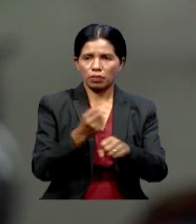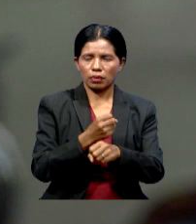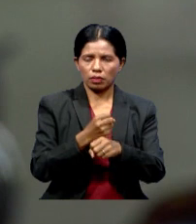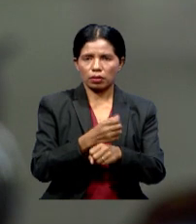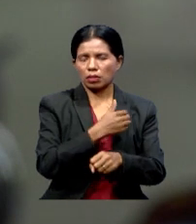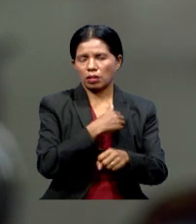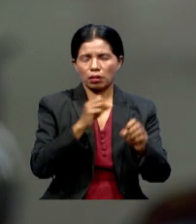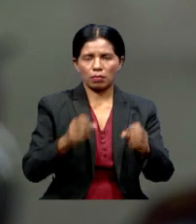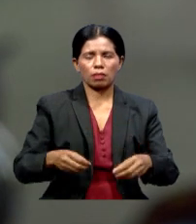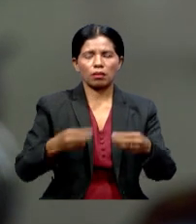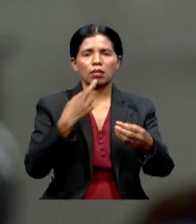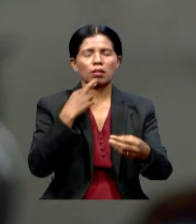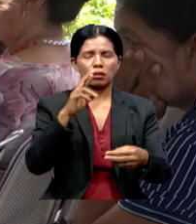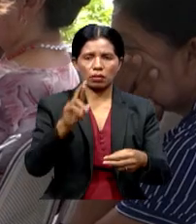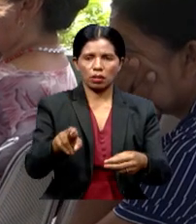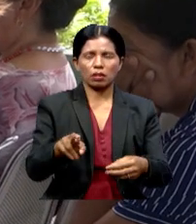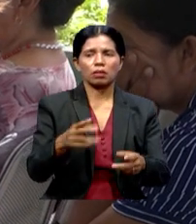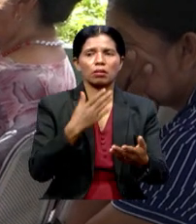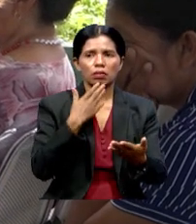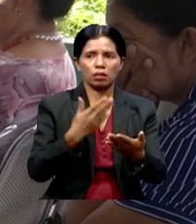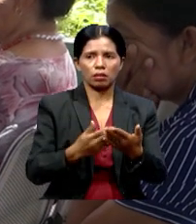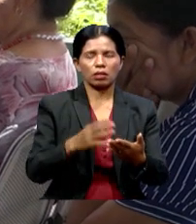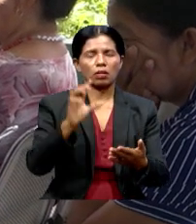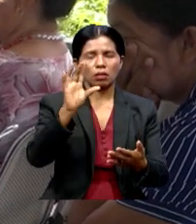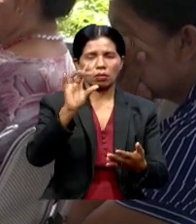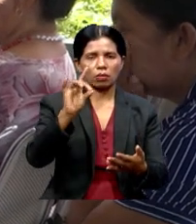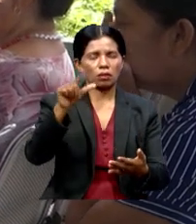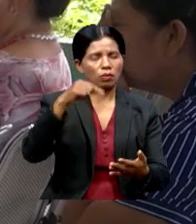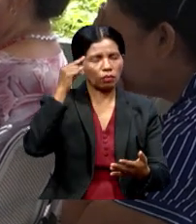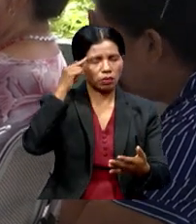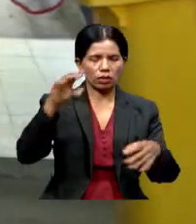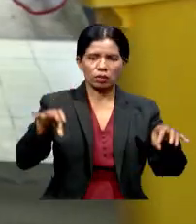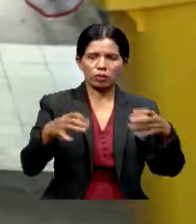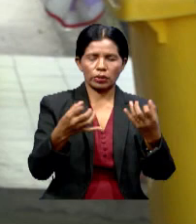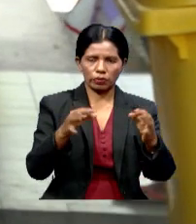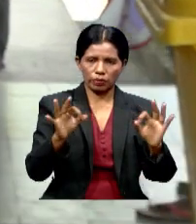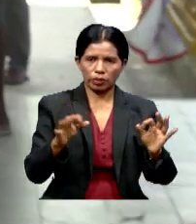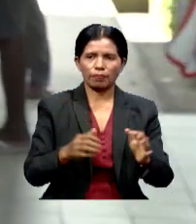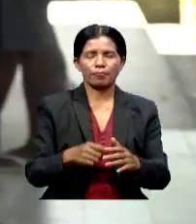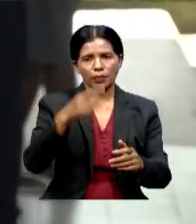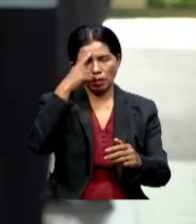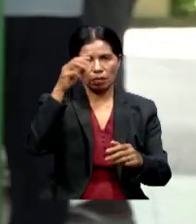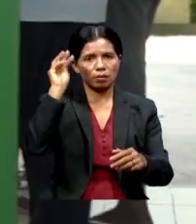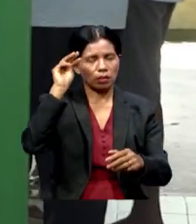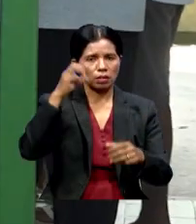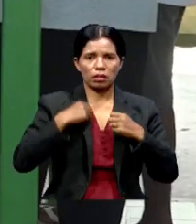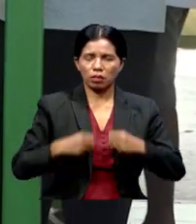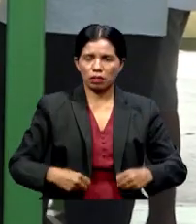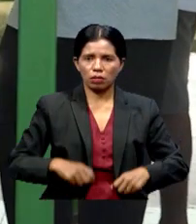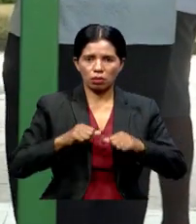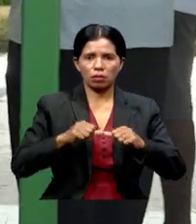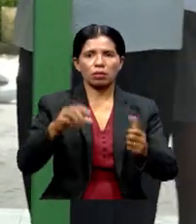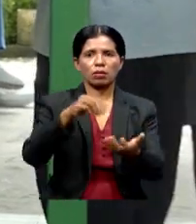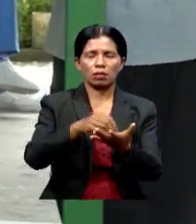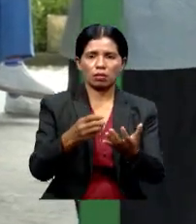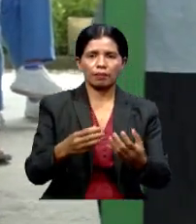dá o bele for resultado dia, to mandato governo da walo, né? E remata. Também, né? Ministério da Saúde continua tal